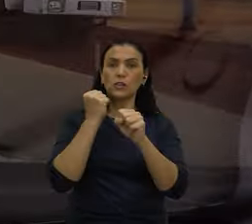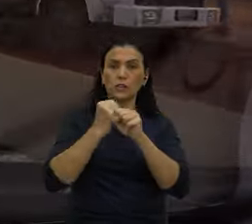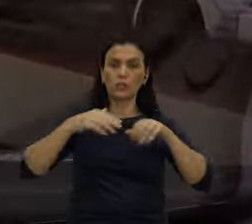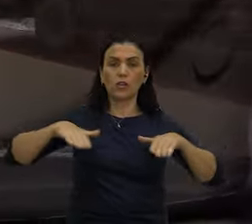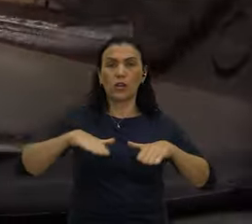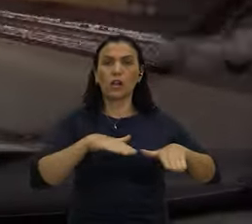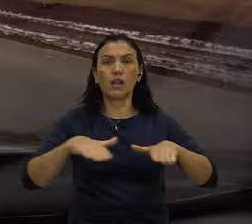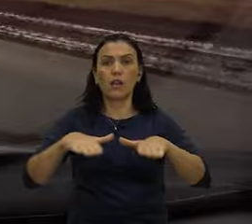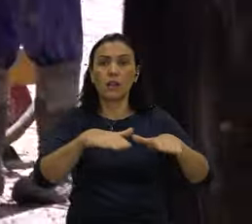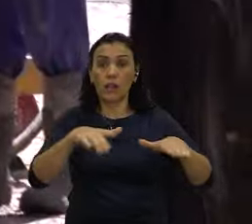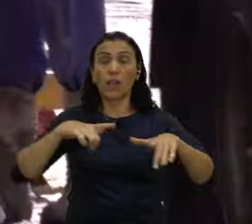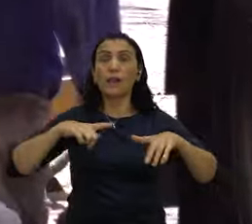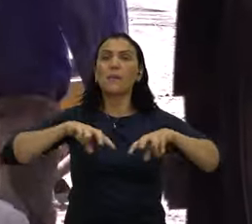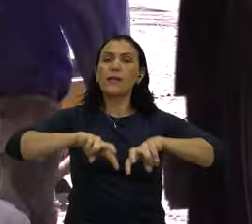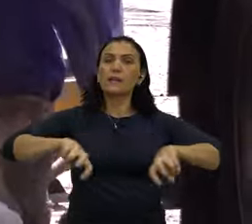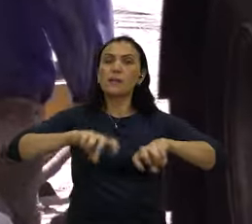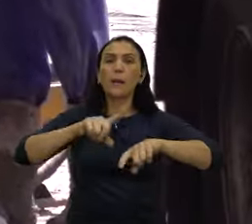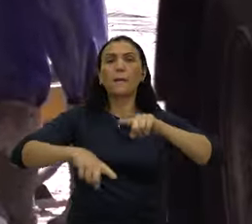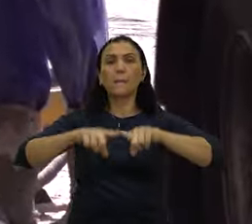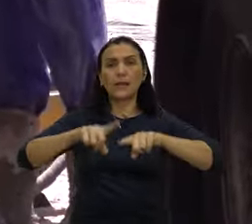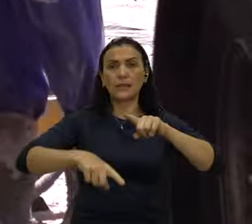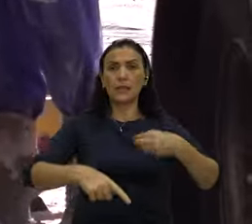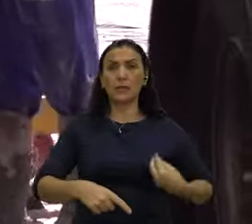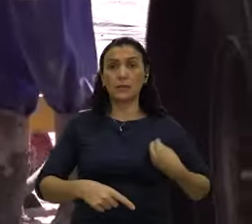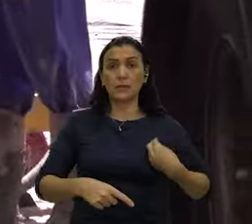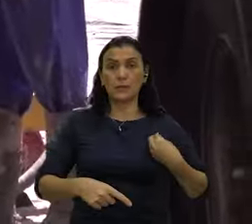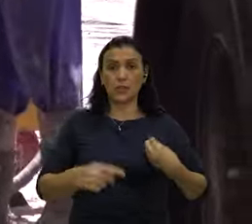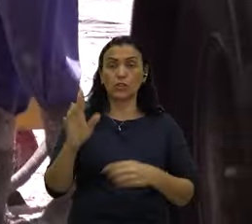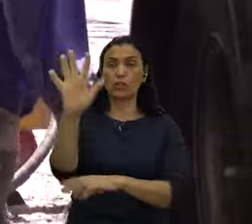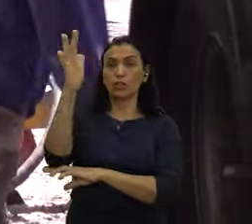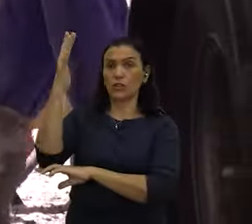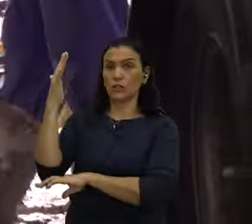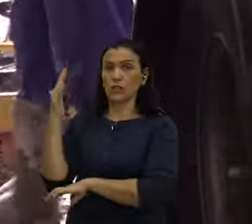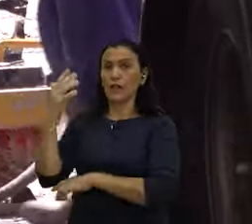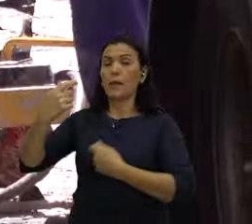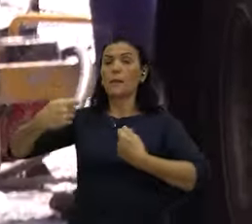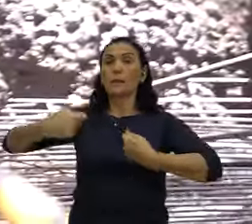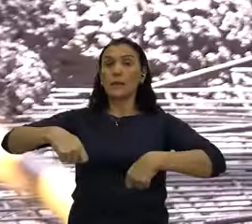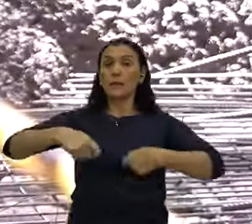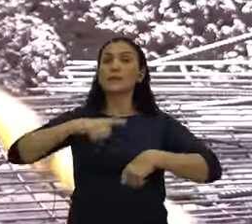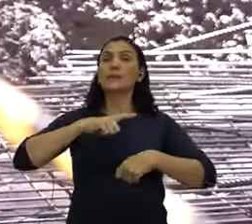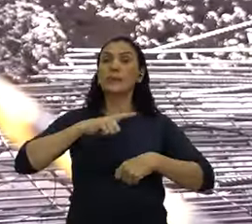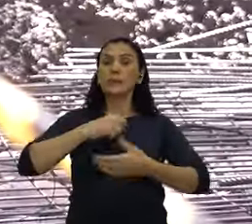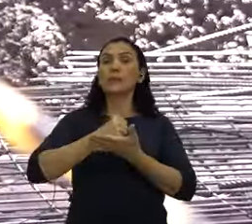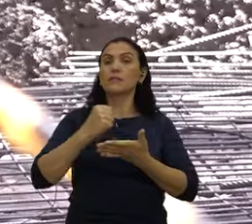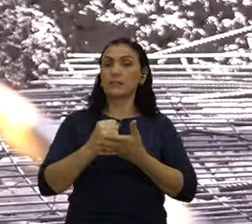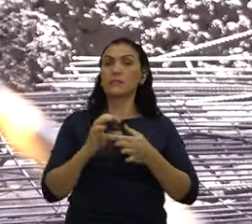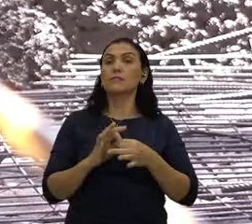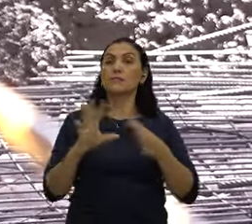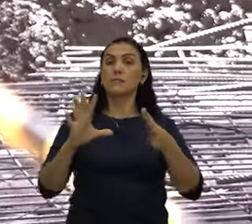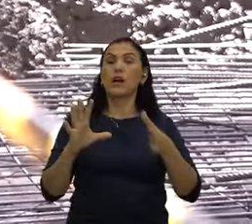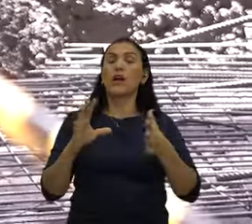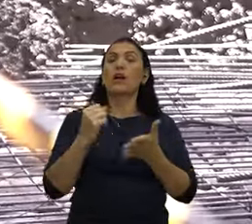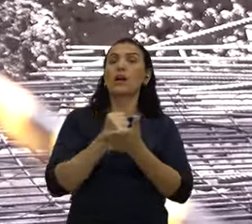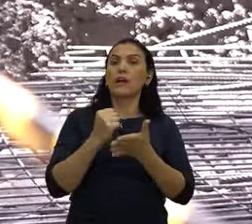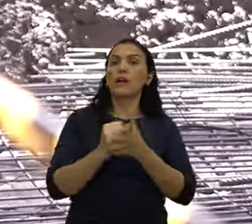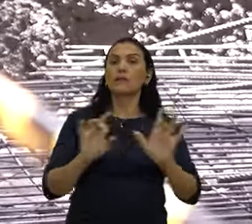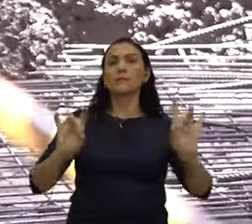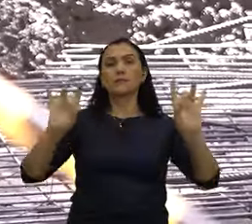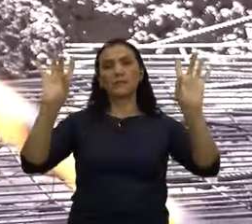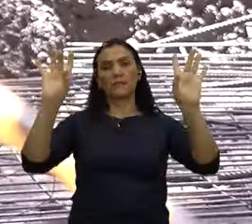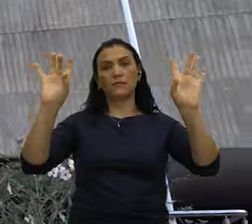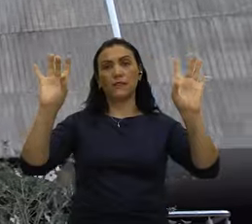né? Mas para explorar esse material que está presente na natureza, é preciso obter licenciamentos e